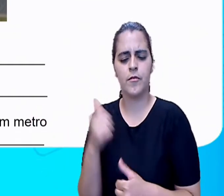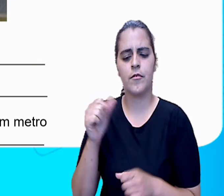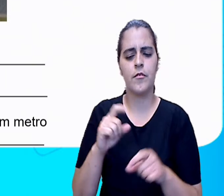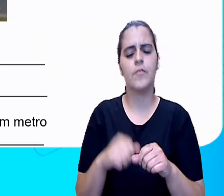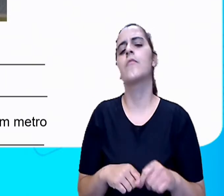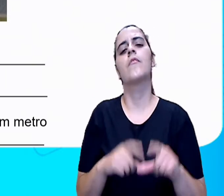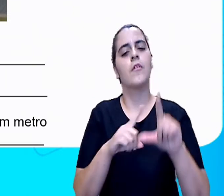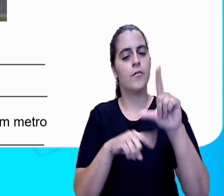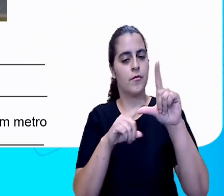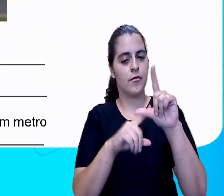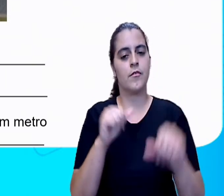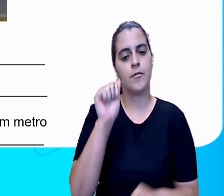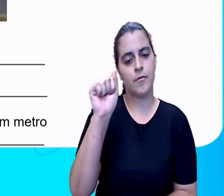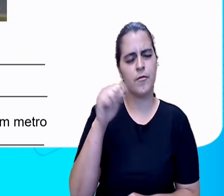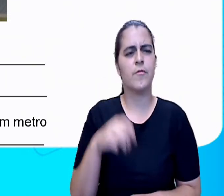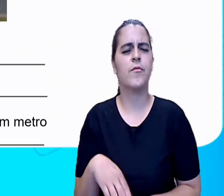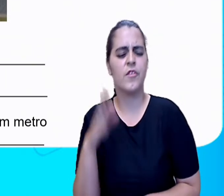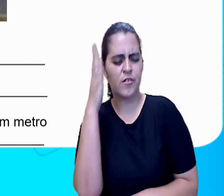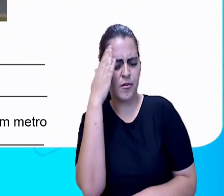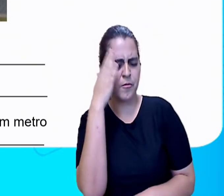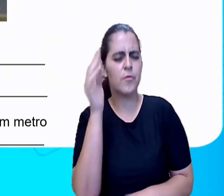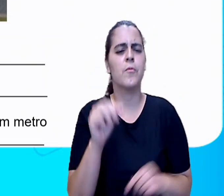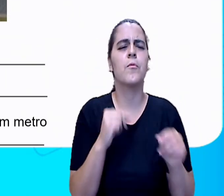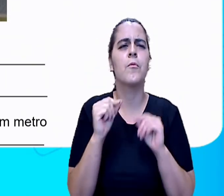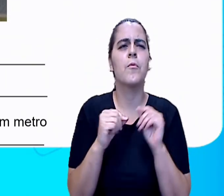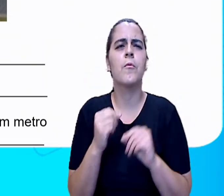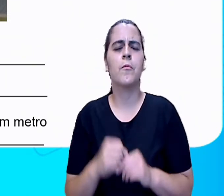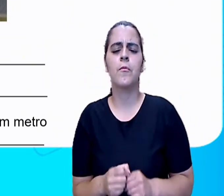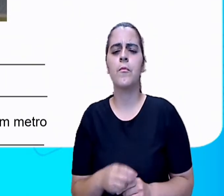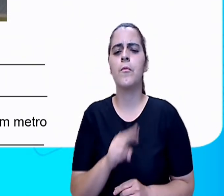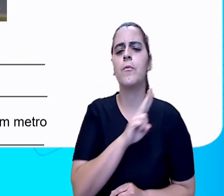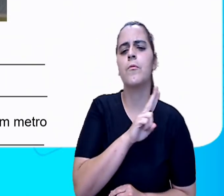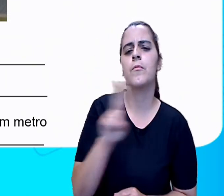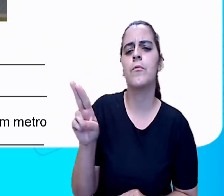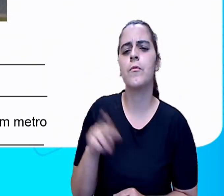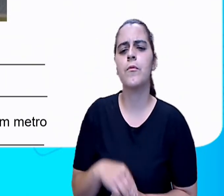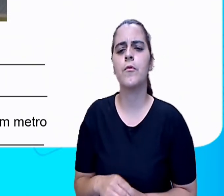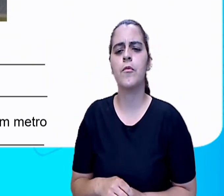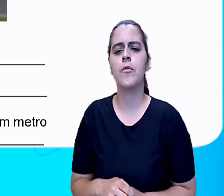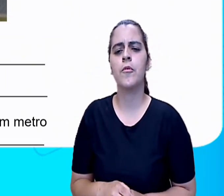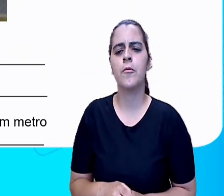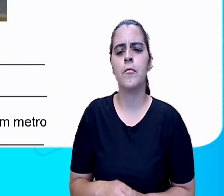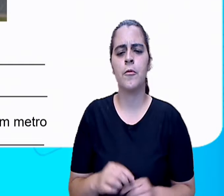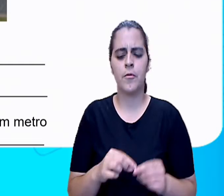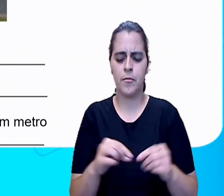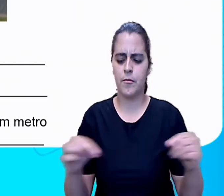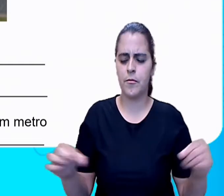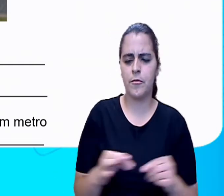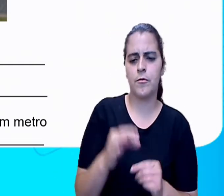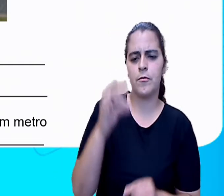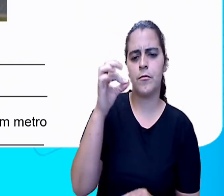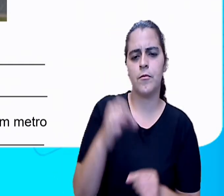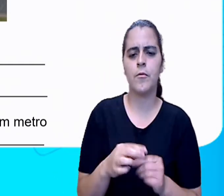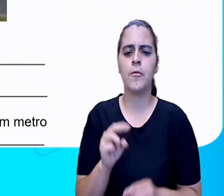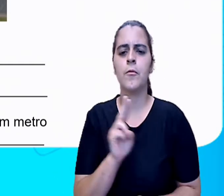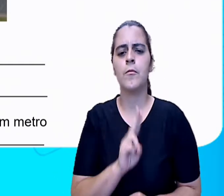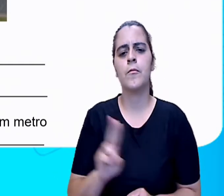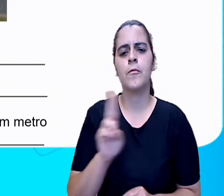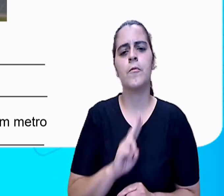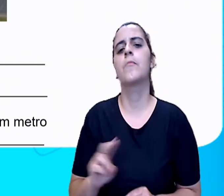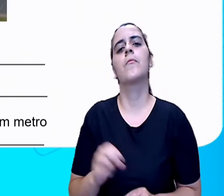A. Vocês sabem como é chamada a medida usada para medir